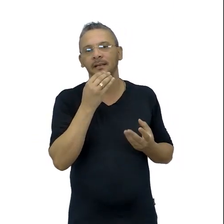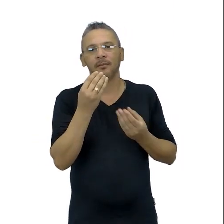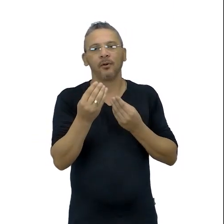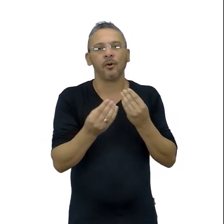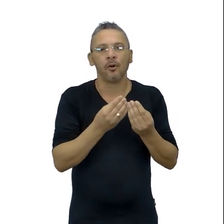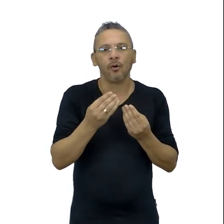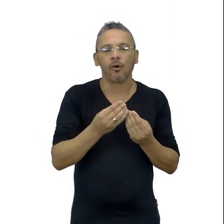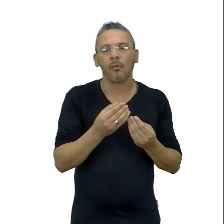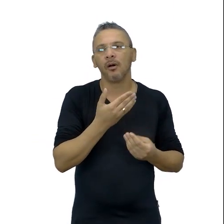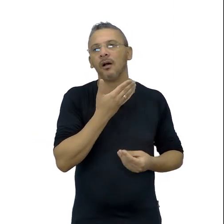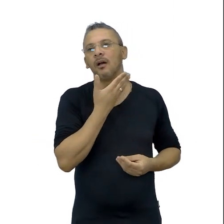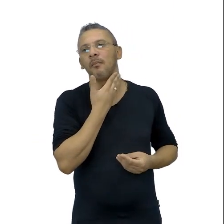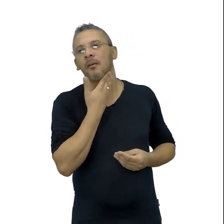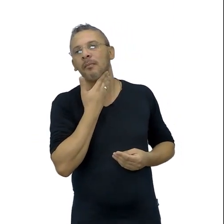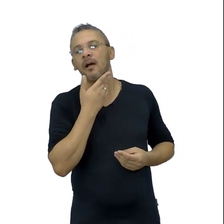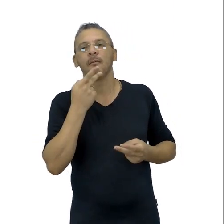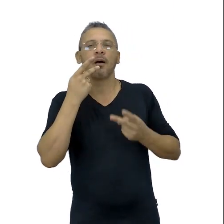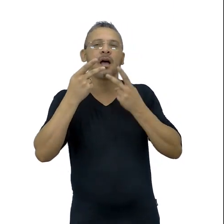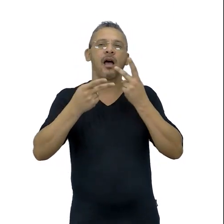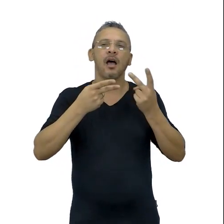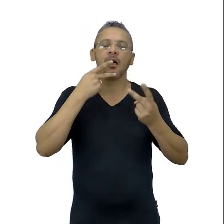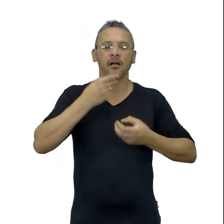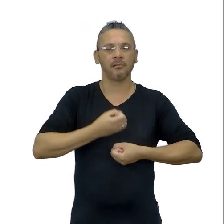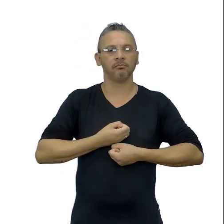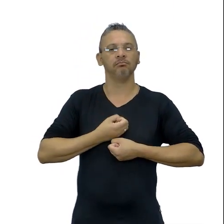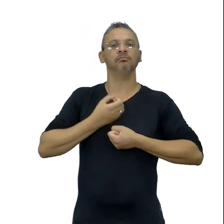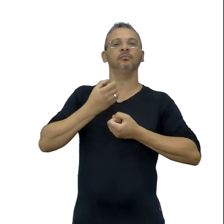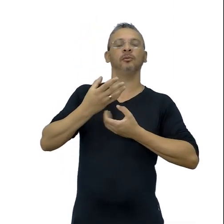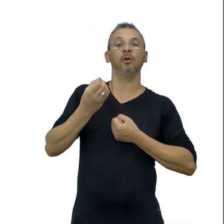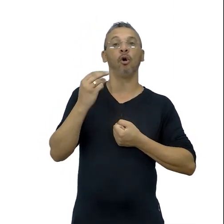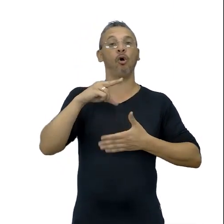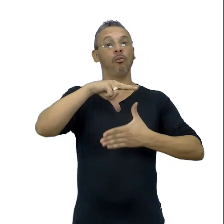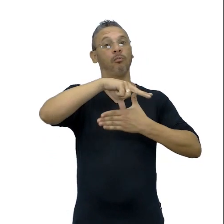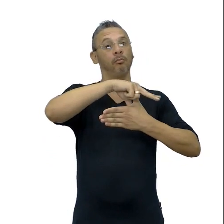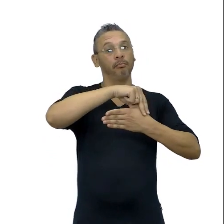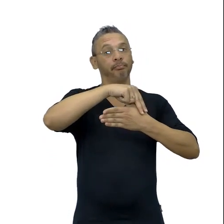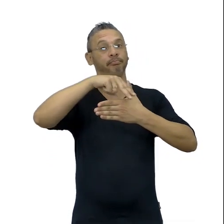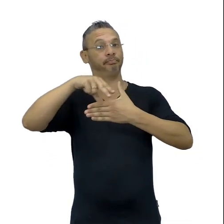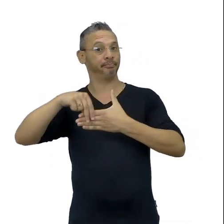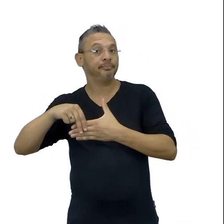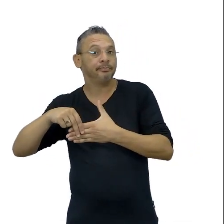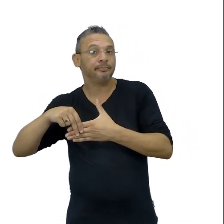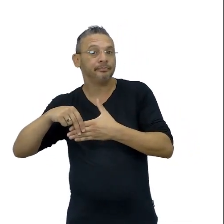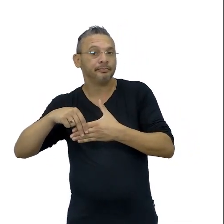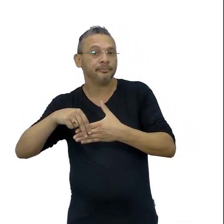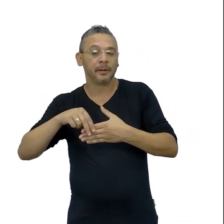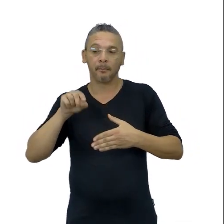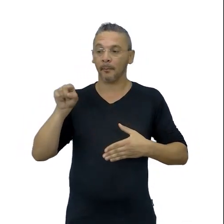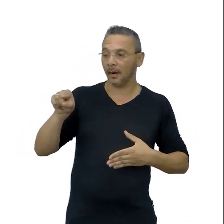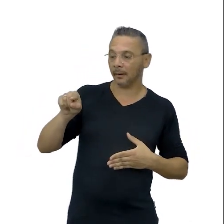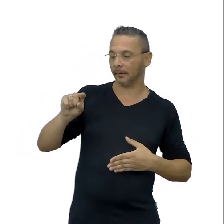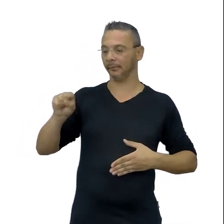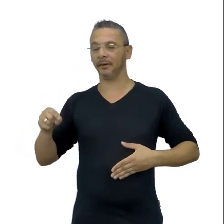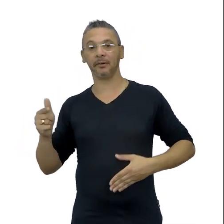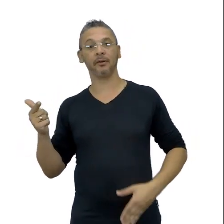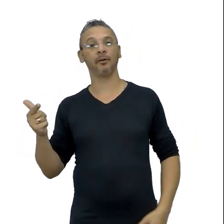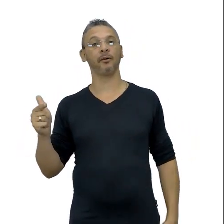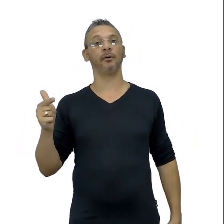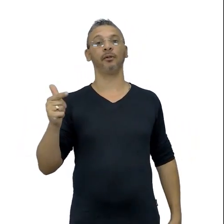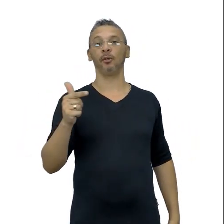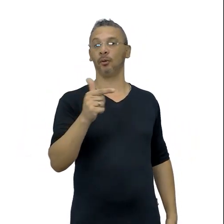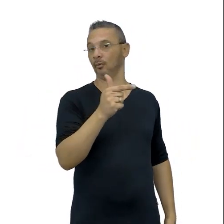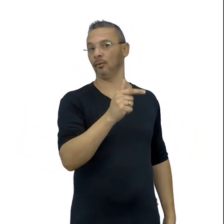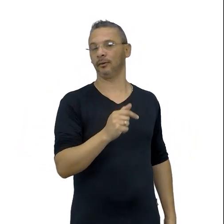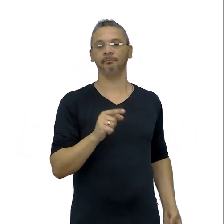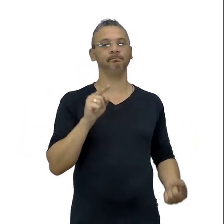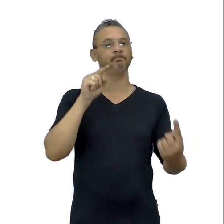sonoridade de um poema, ou um texto em prosa, que não tenha pontuação, por exemplo, Dependendo do